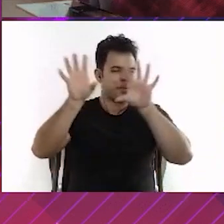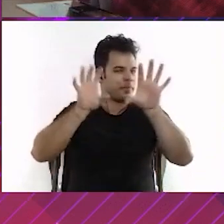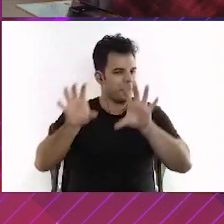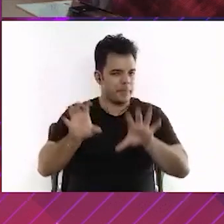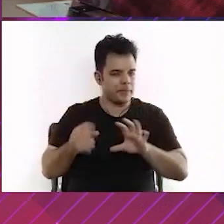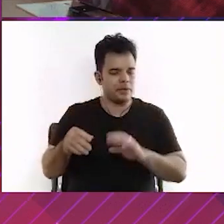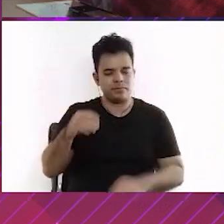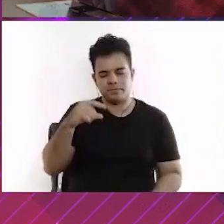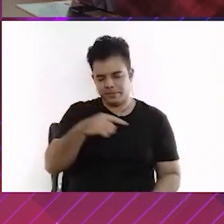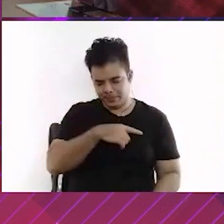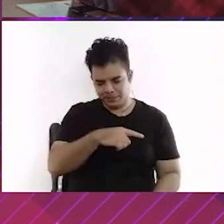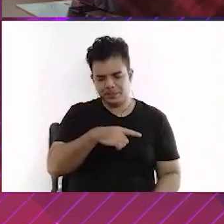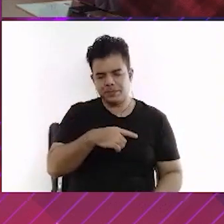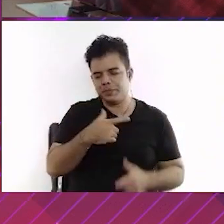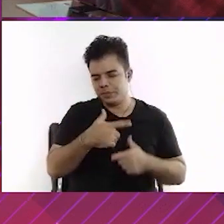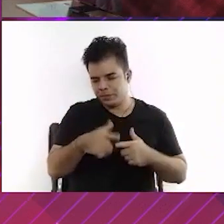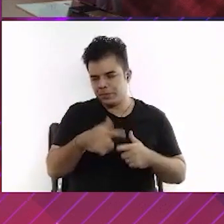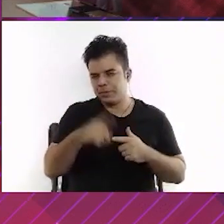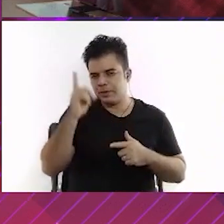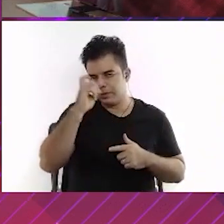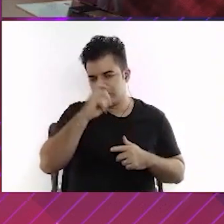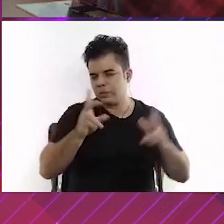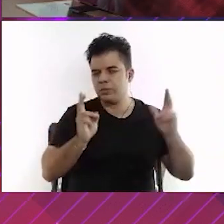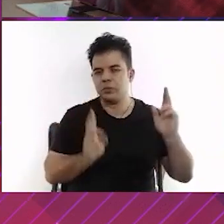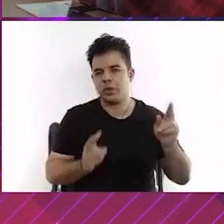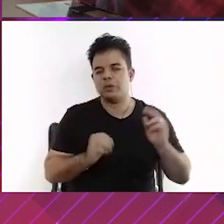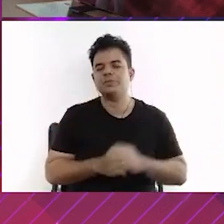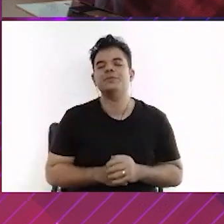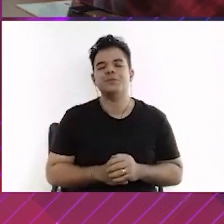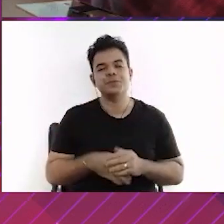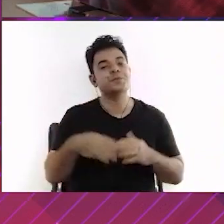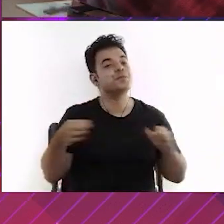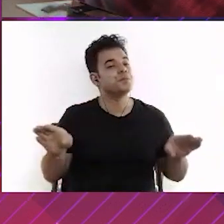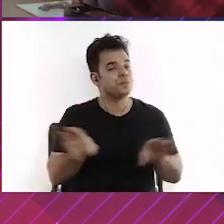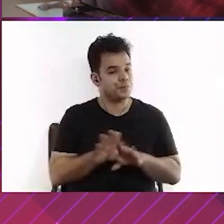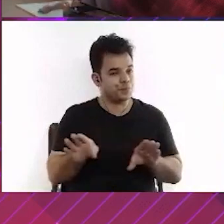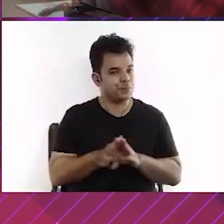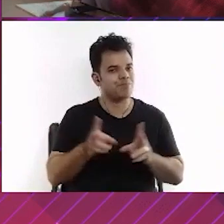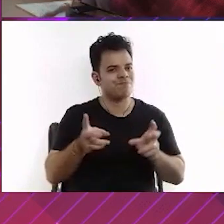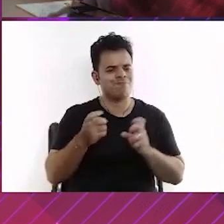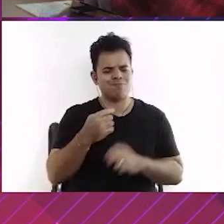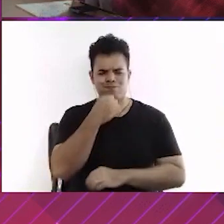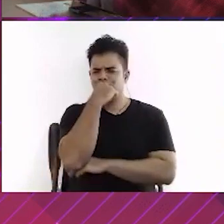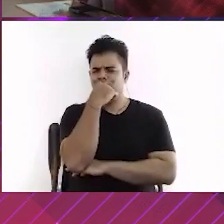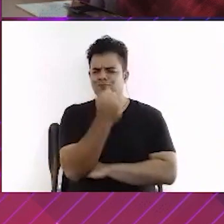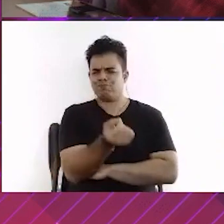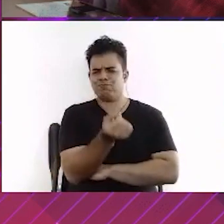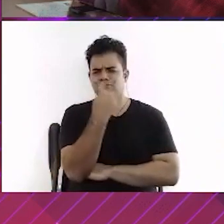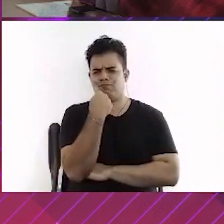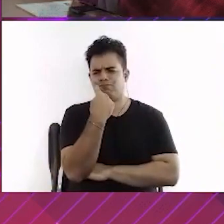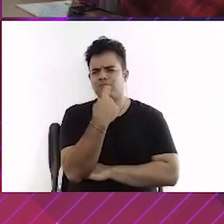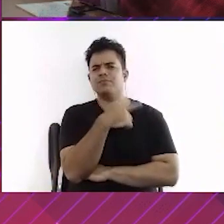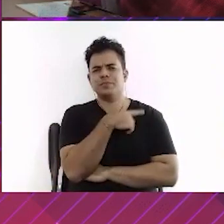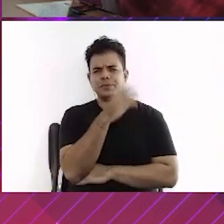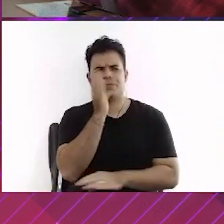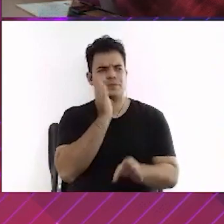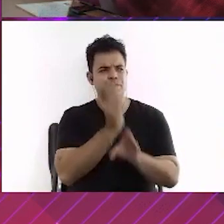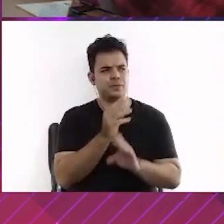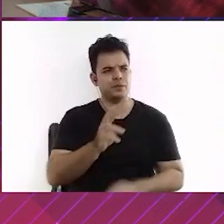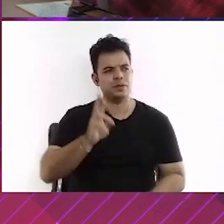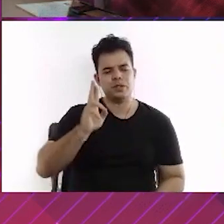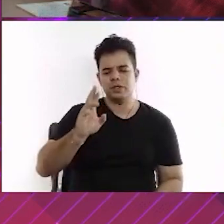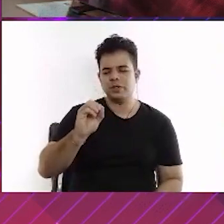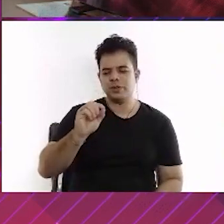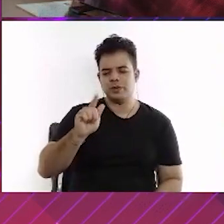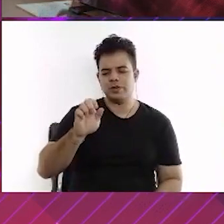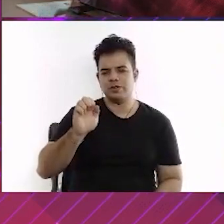brasileira. Dentro desse contexto, a gente se deparou com um mistério. O Roger Martin, né, ele traz